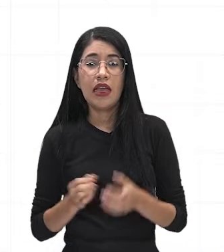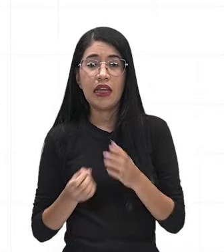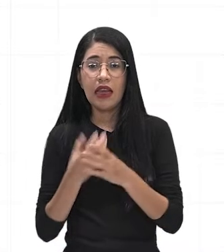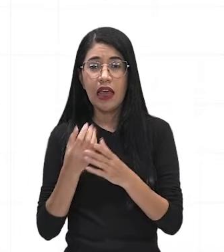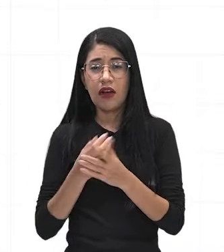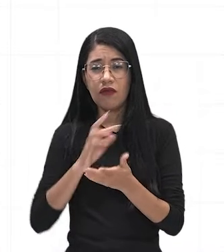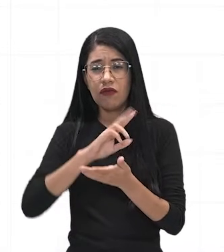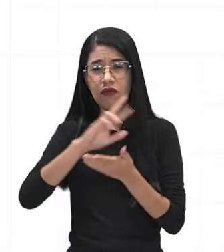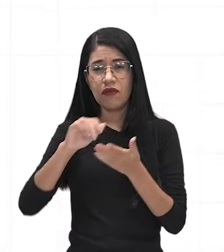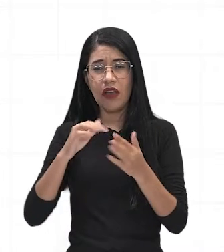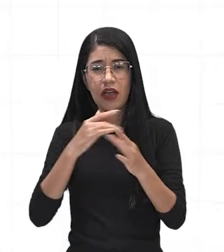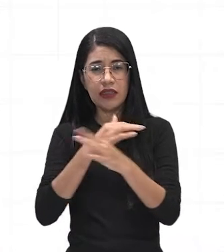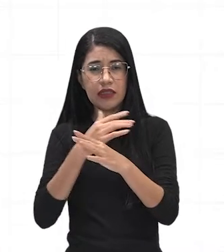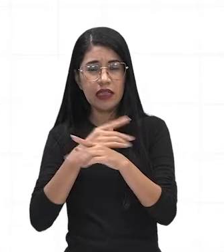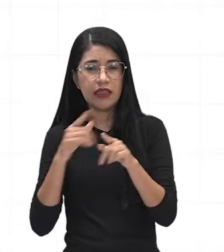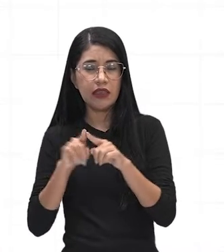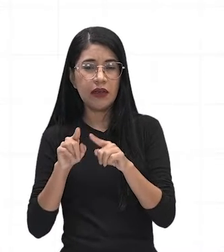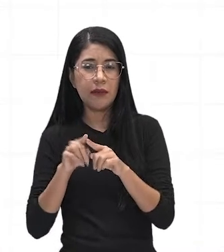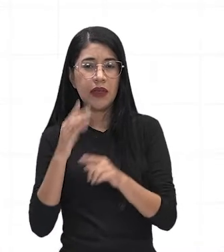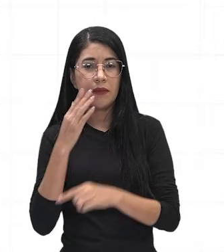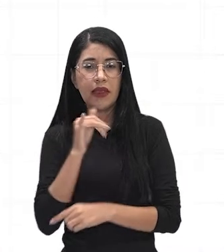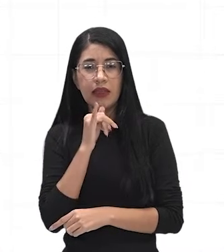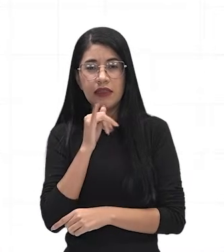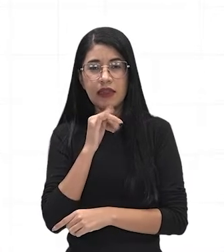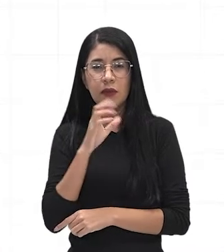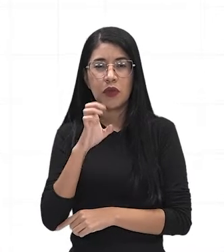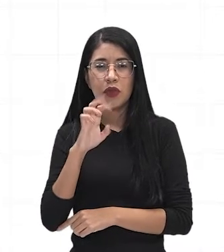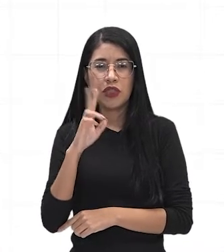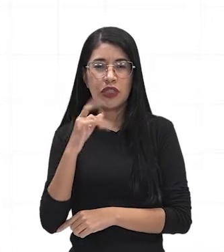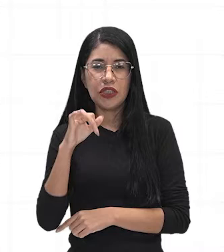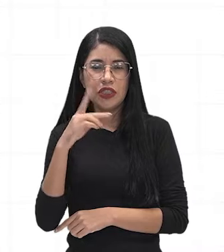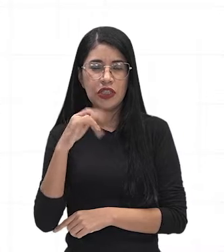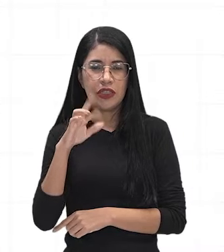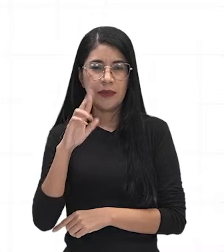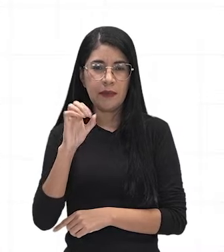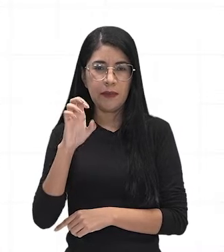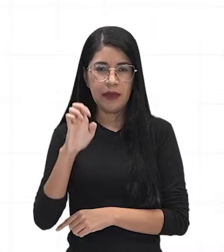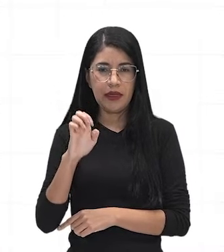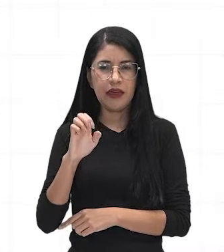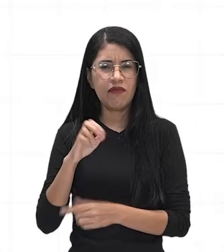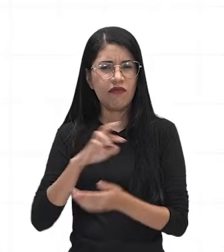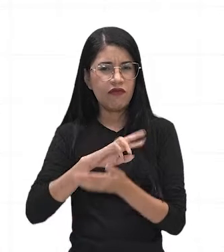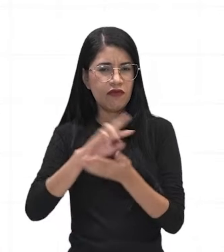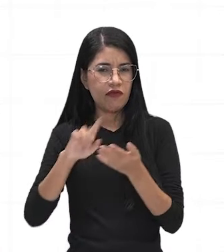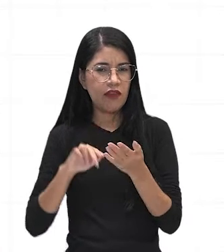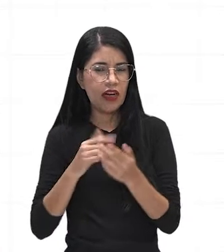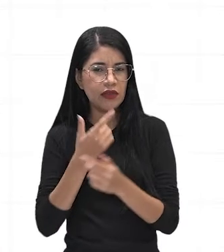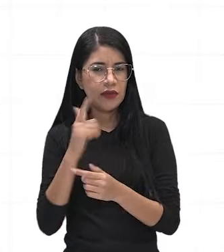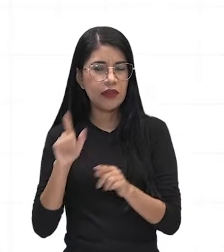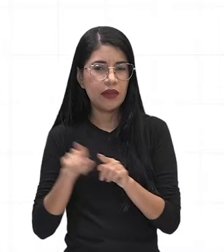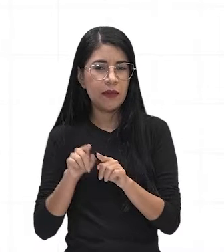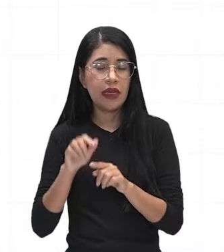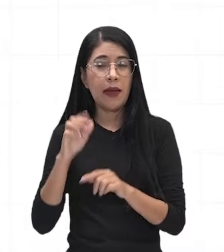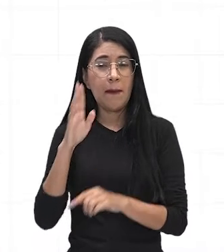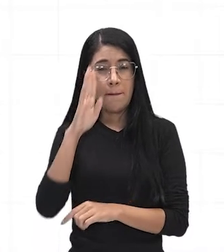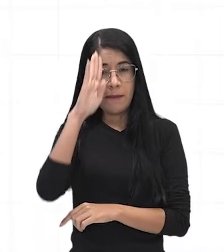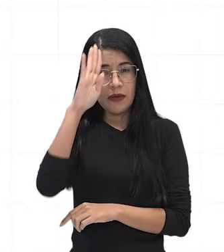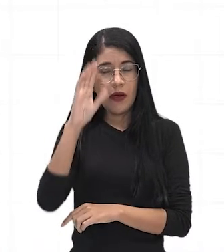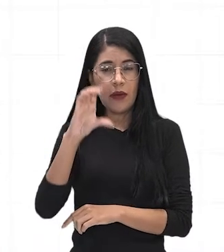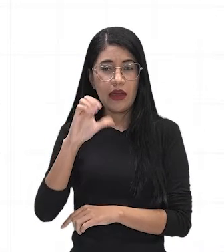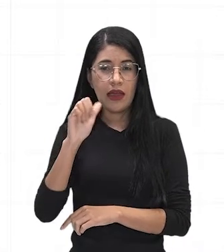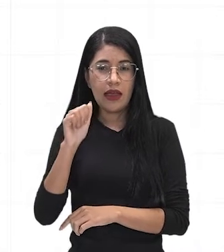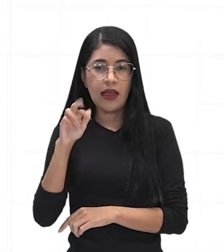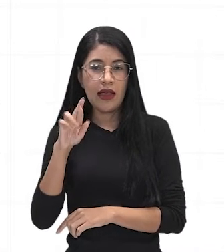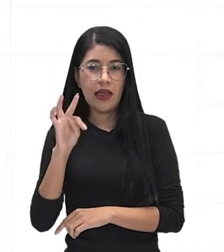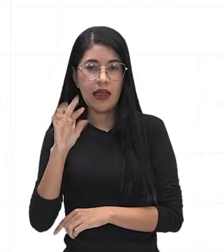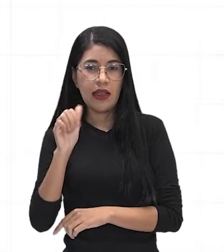Chipre, Sicília, Malaca, Cádiz e, como eu falei para vocês, guardem nas vossas cabeças, Cartago, tá?